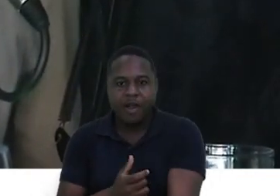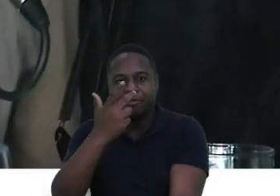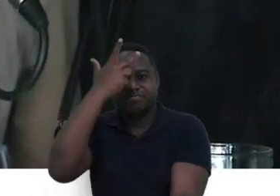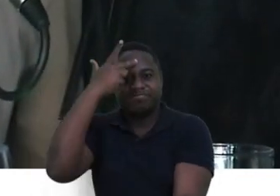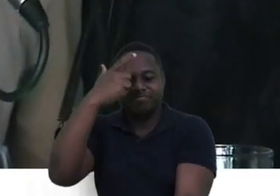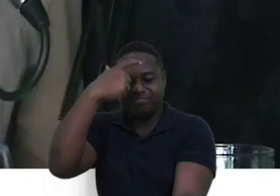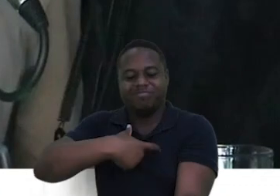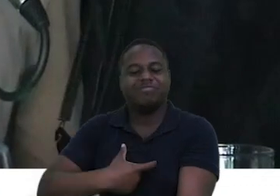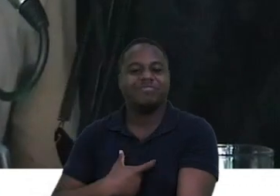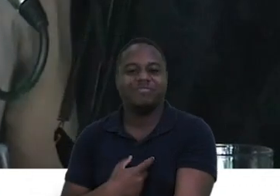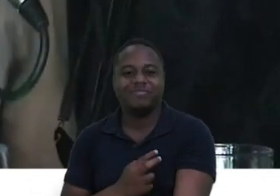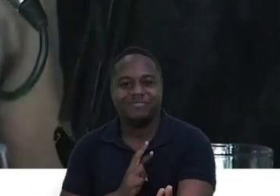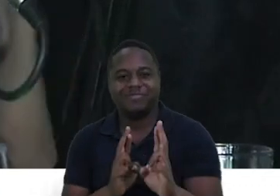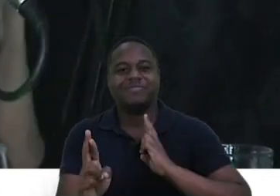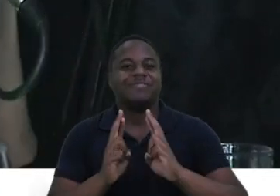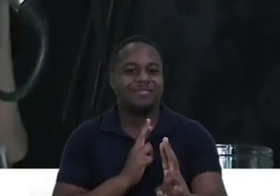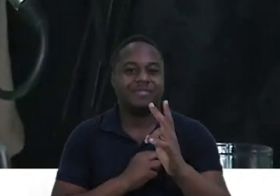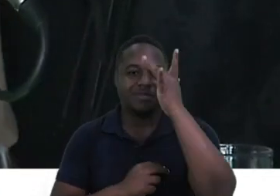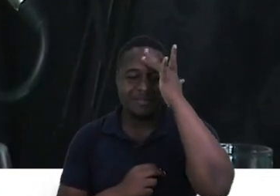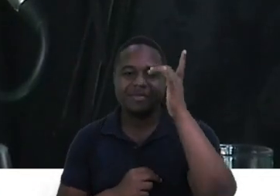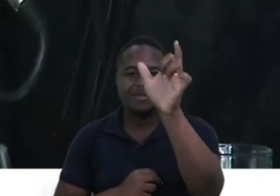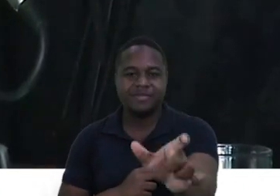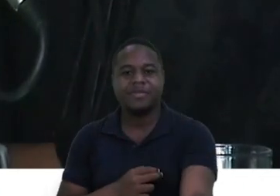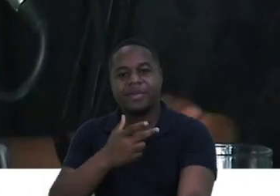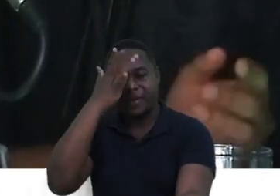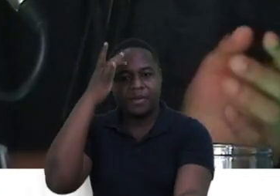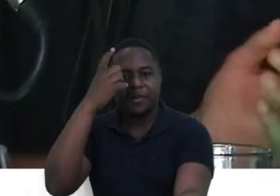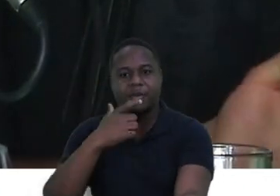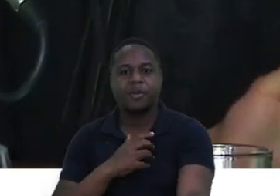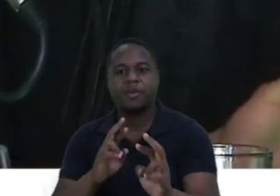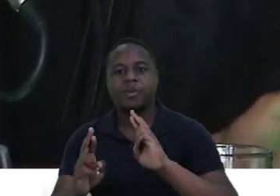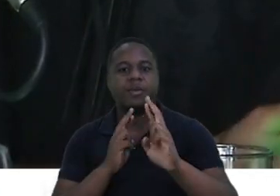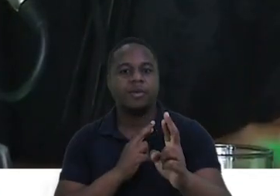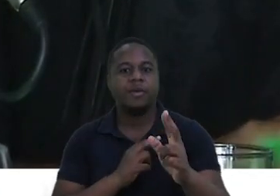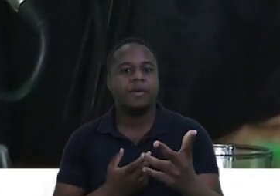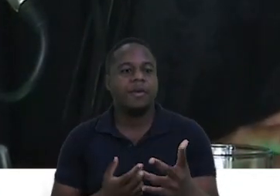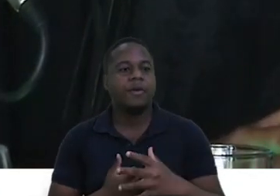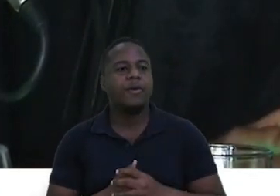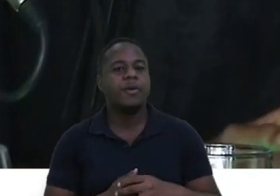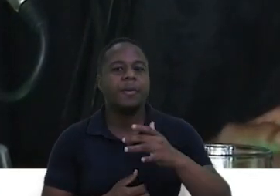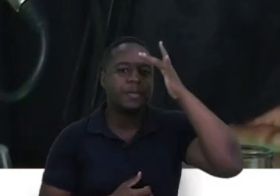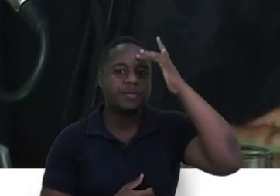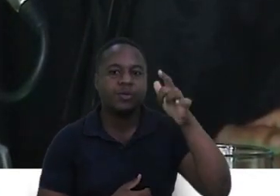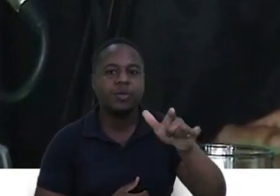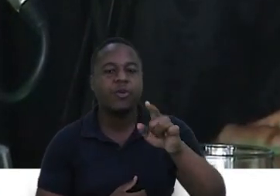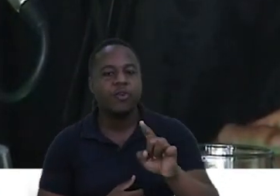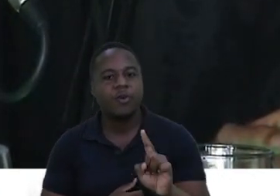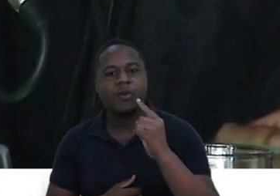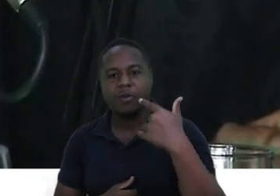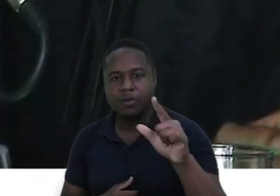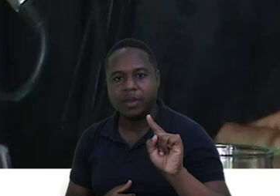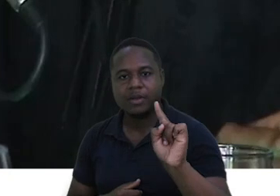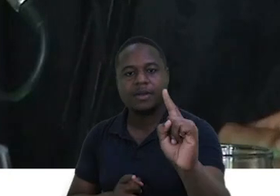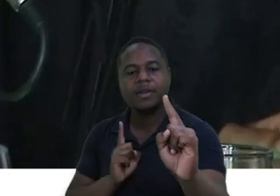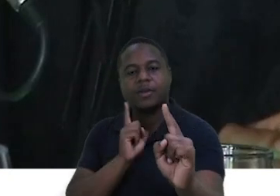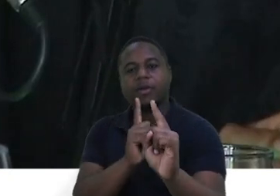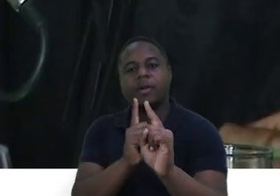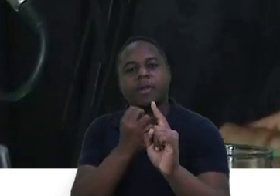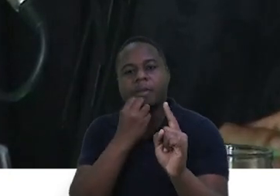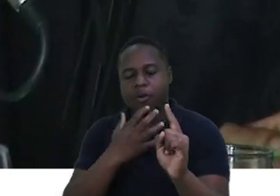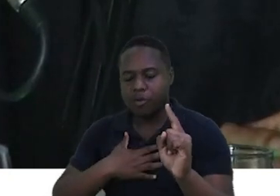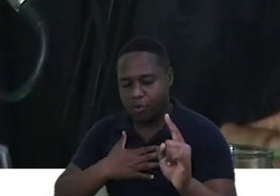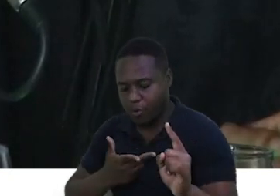Isso. E aí, quando a gente se dispõe a encontrar uma outra pessoa, que a gente dê o melhor sempre, sabe?